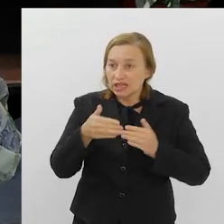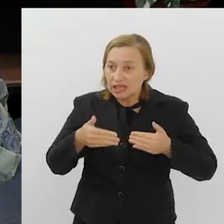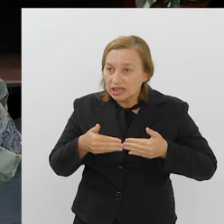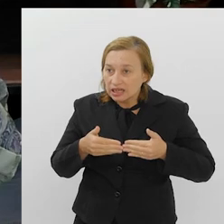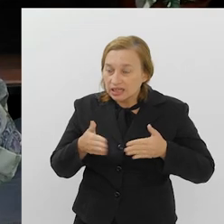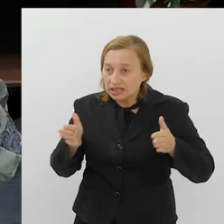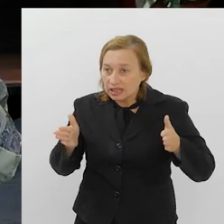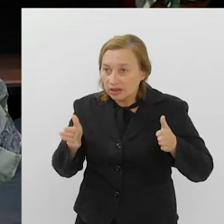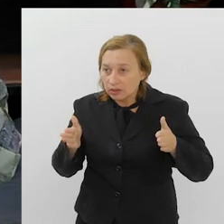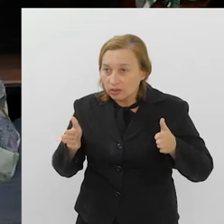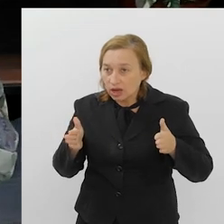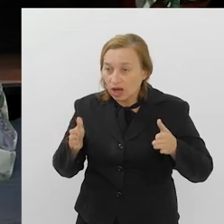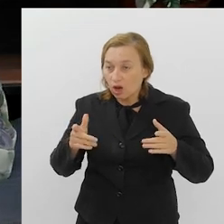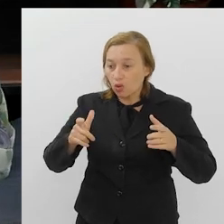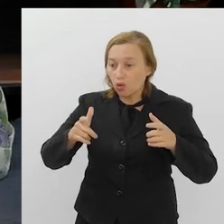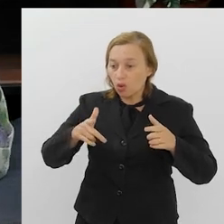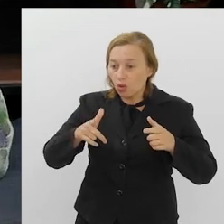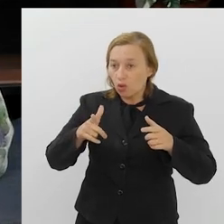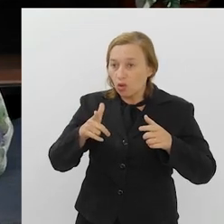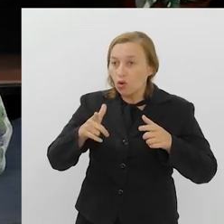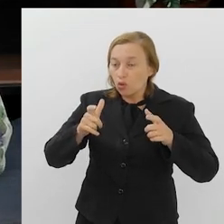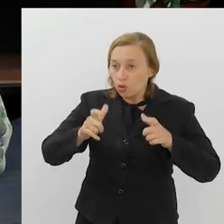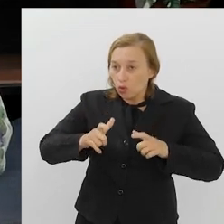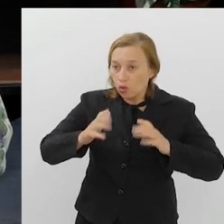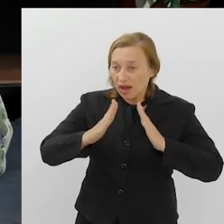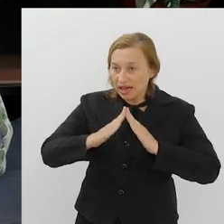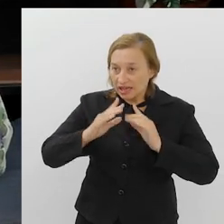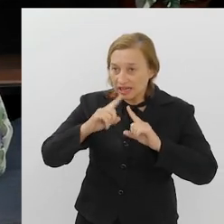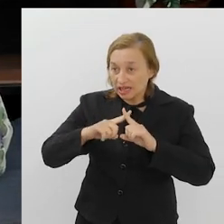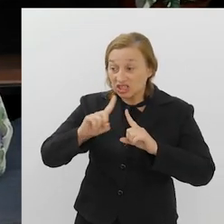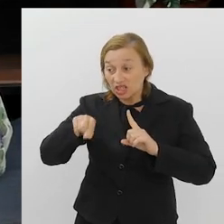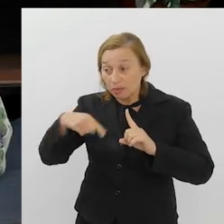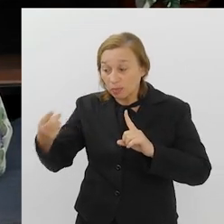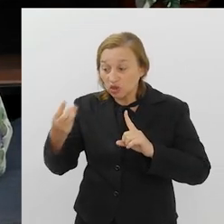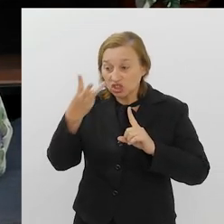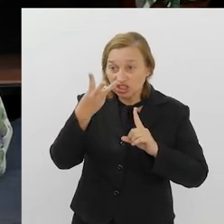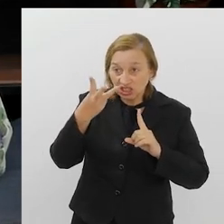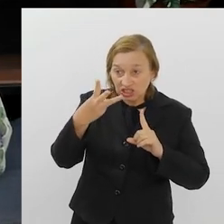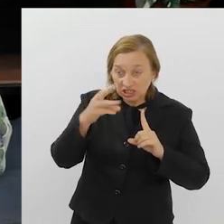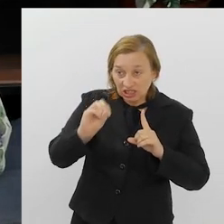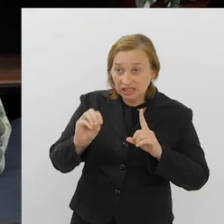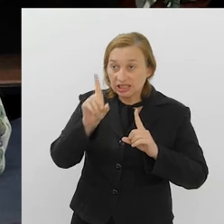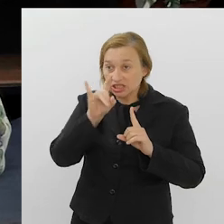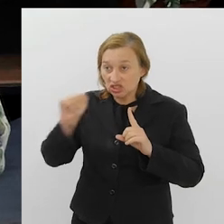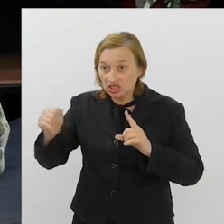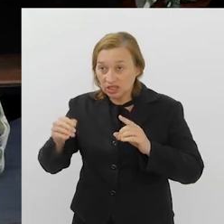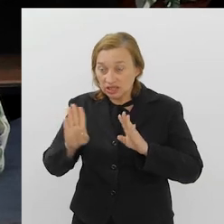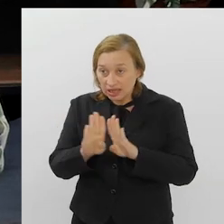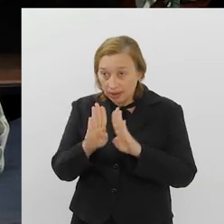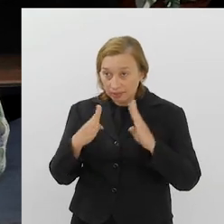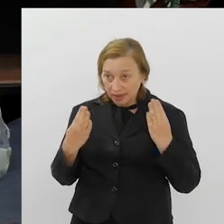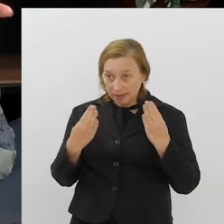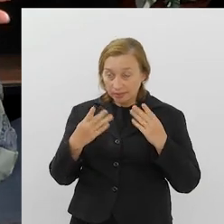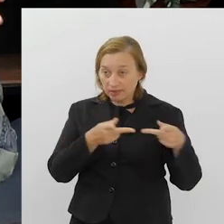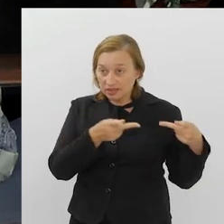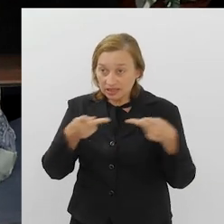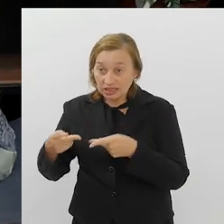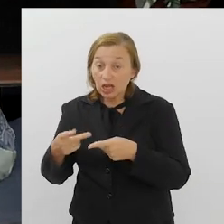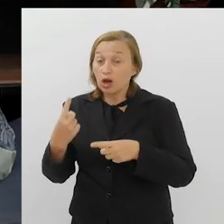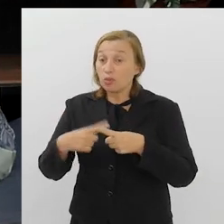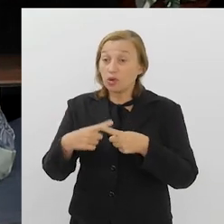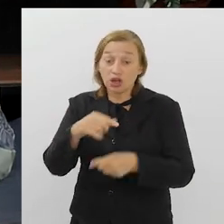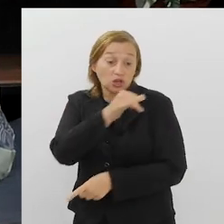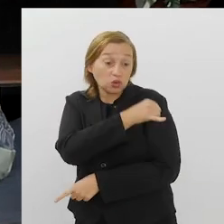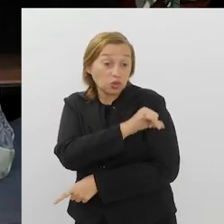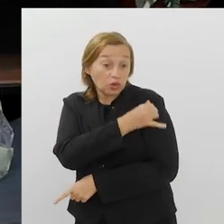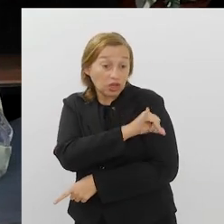inaugurar o templo e só depois de cerca de 30 dias abrir pra visitação porque o do rio foi